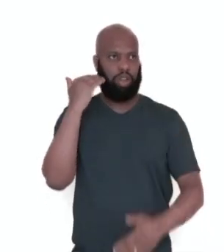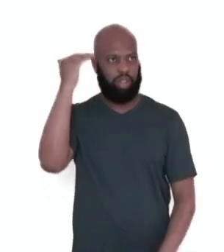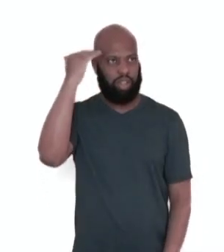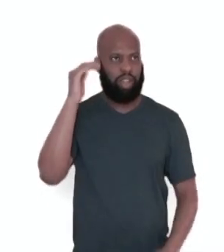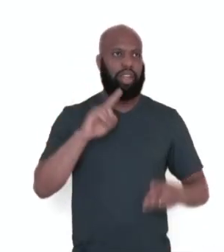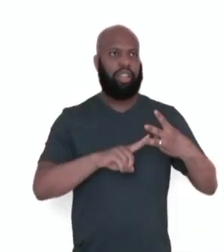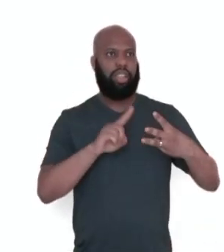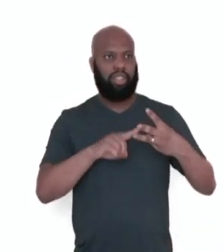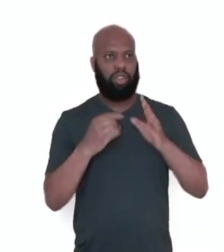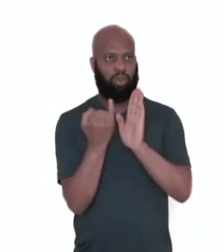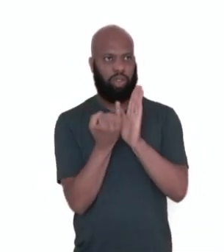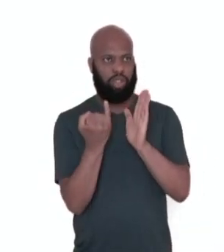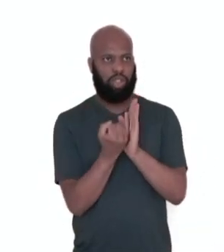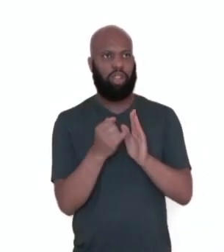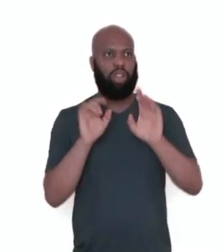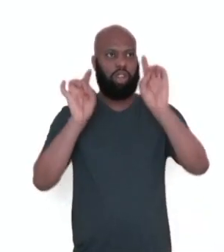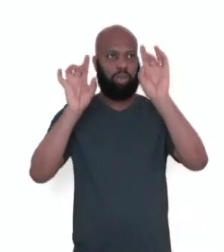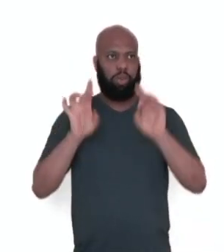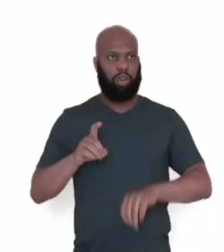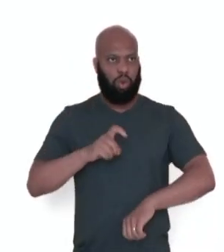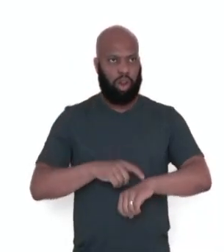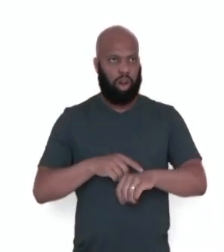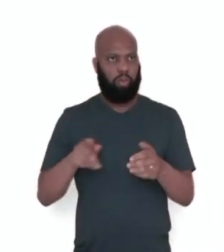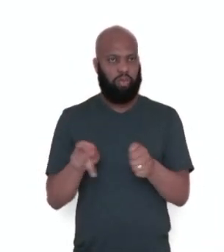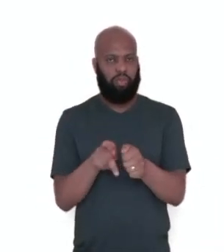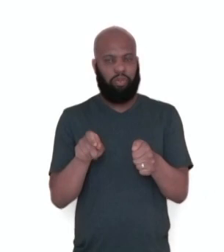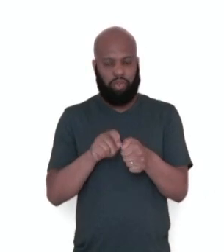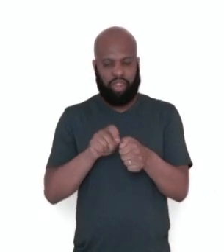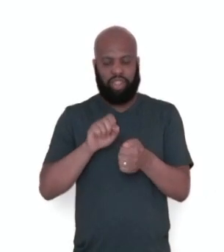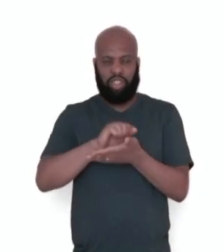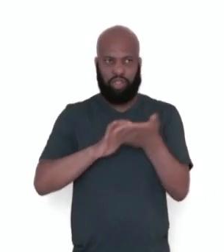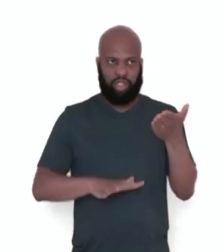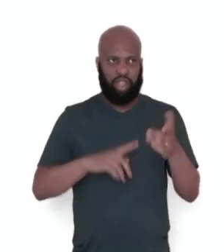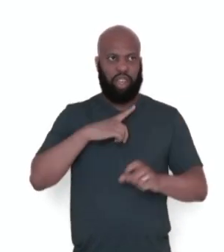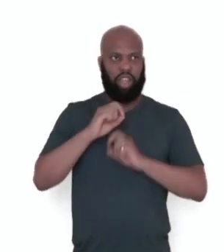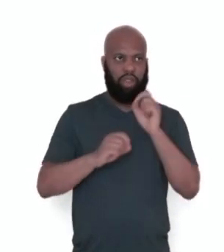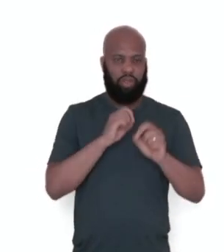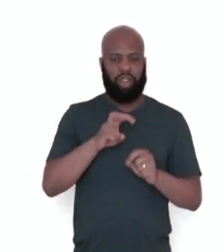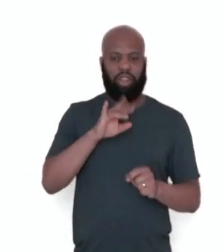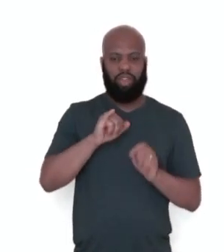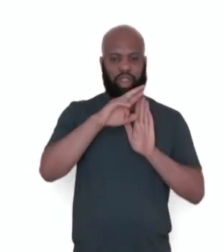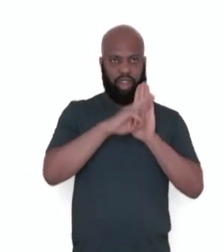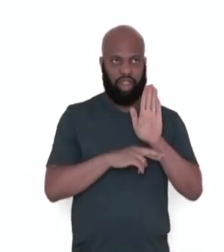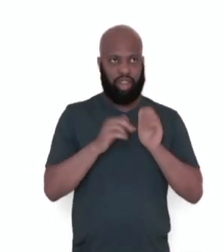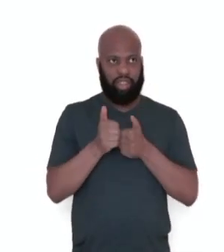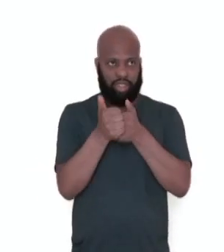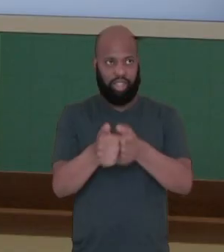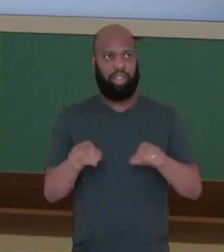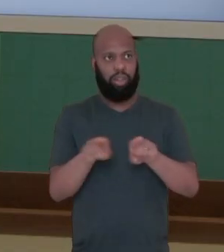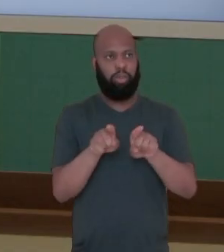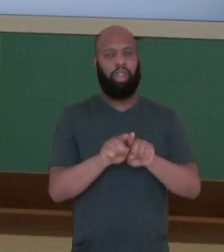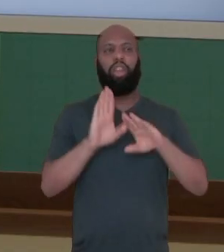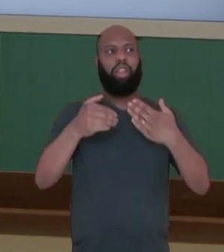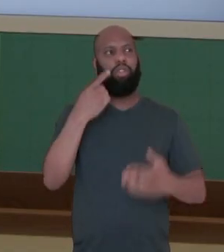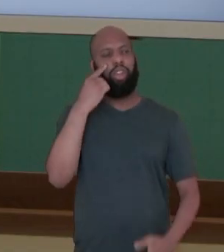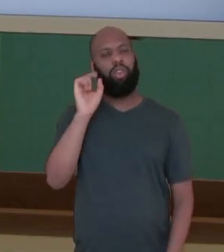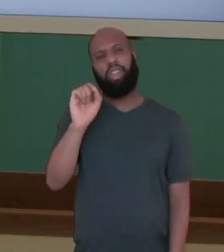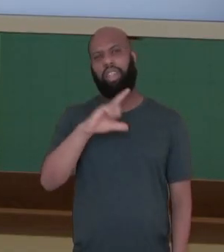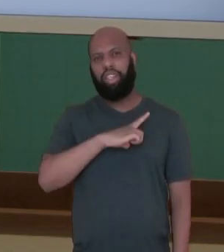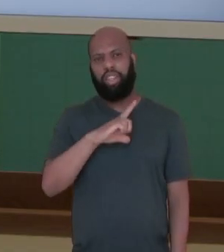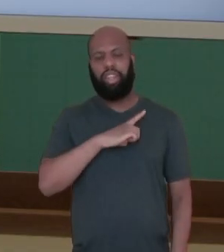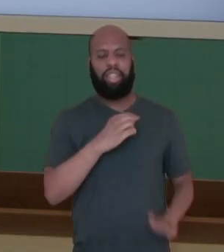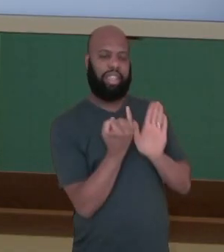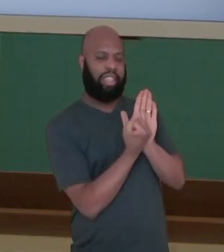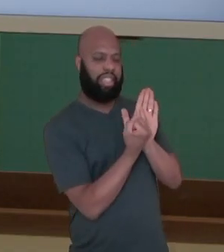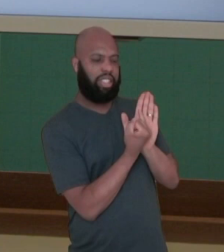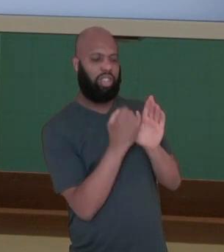atividades. Eles costumam ser utilizados para descrever as hipóteses em que a regra deve ser aplicada. Né? Então vejam que os